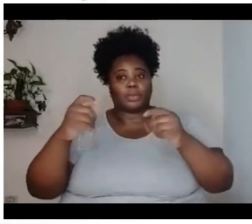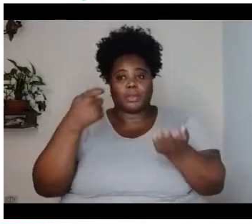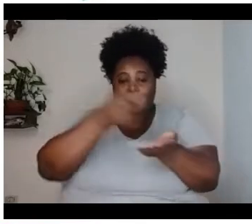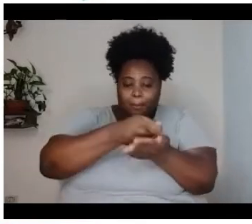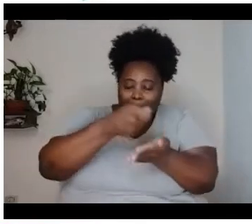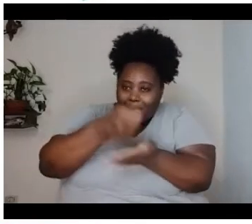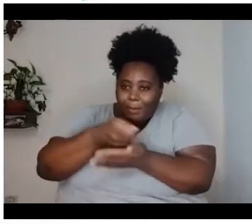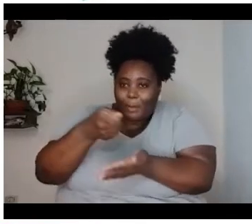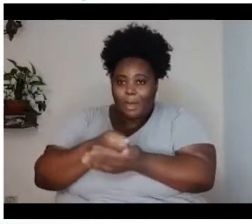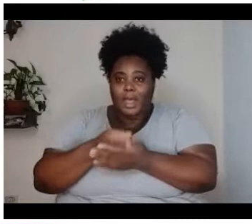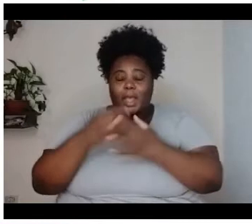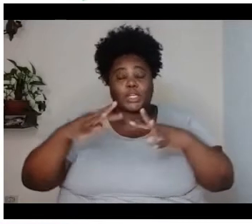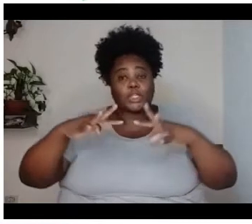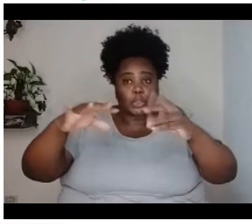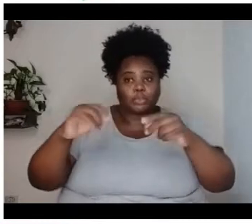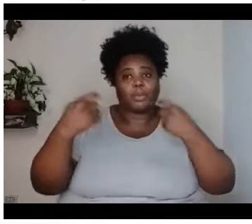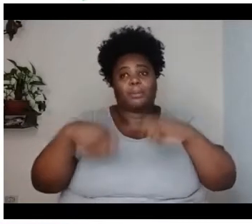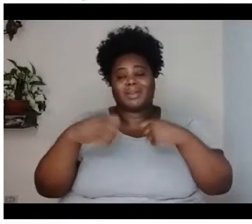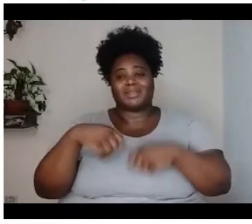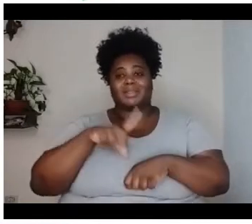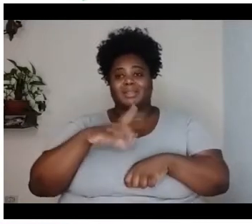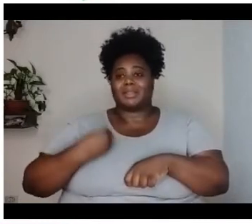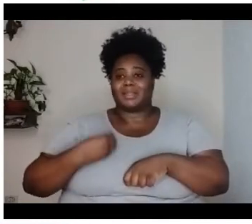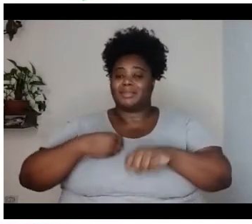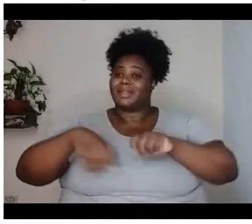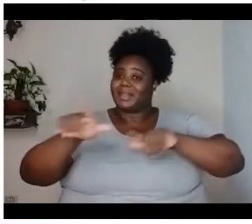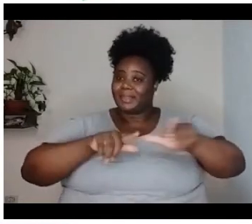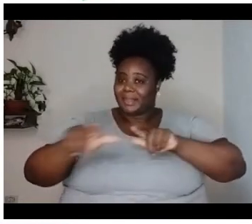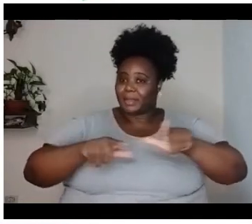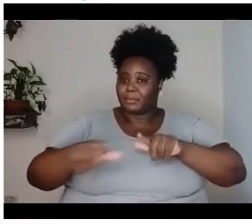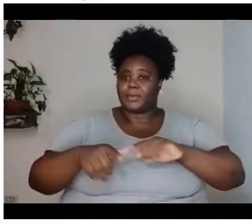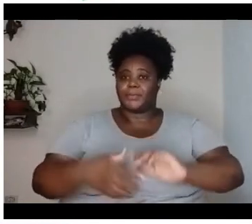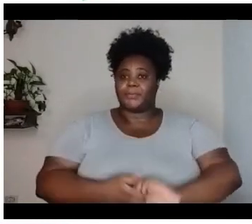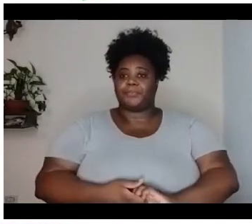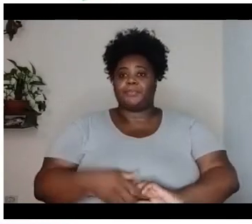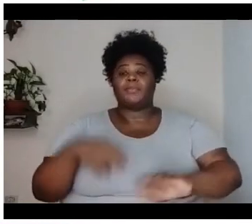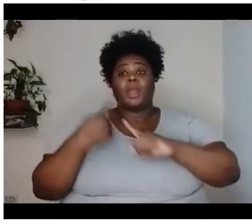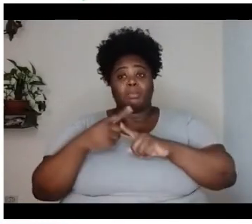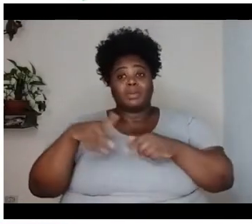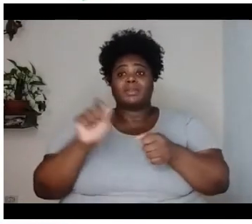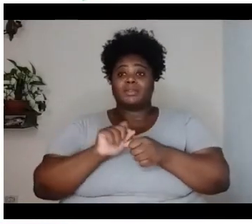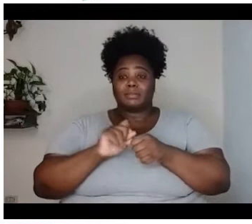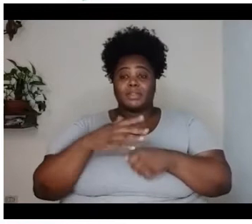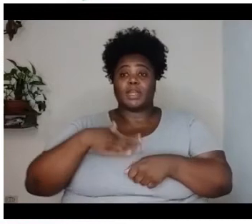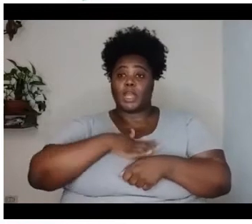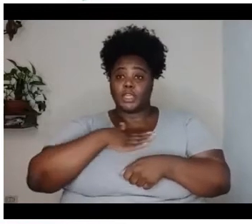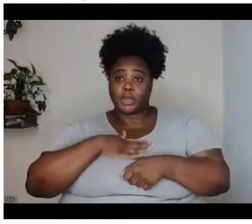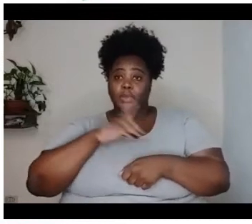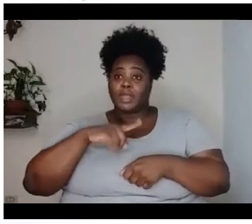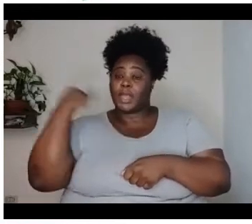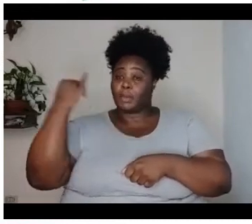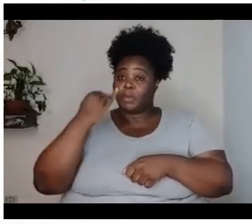cachê, todo mundo tem que estar ali trabalhando, sabe? Porque está fazendo uma coisa que gosta, que é importante, mas também